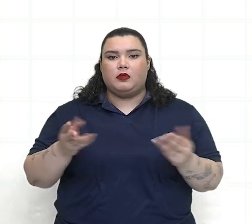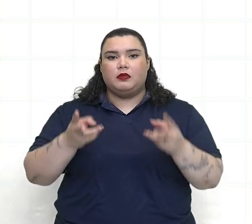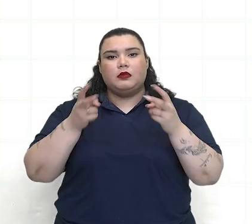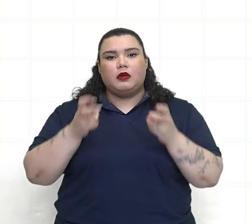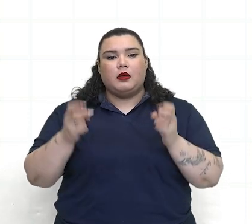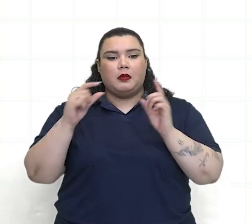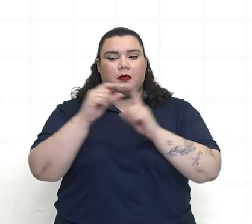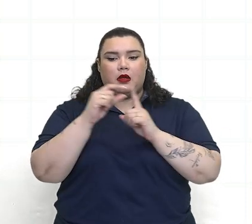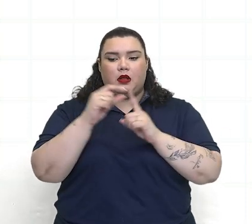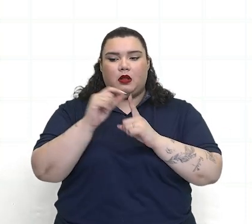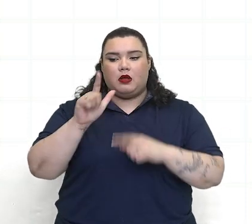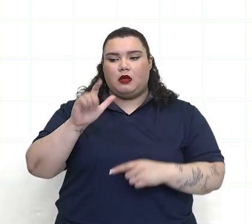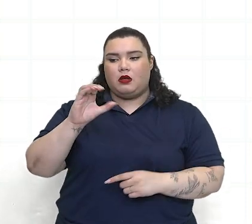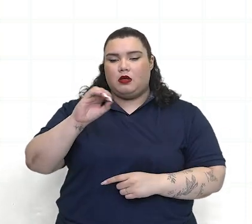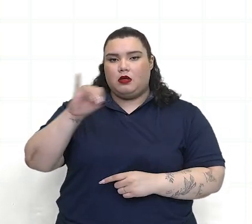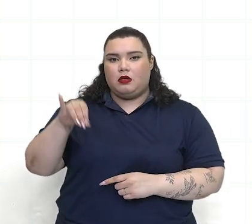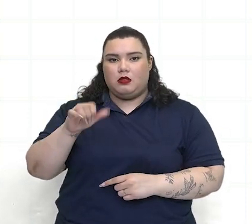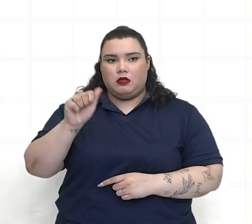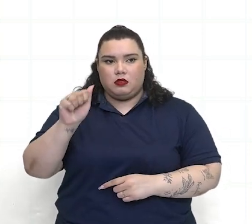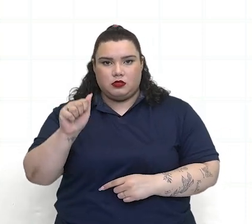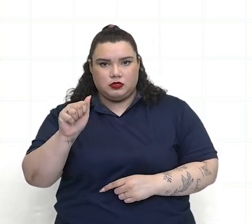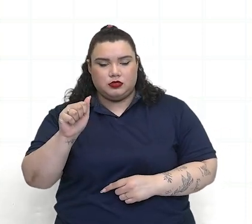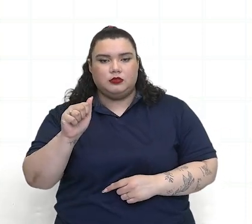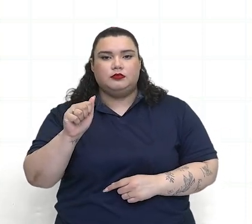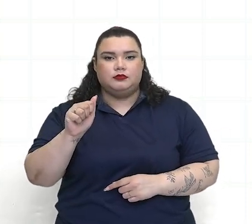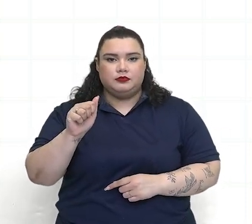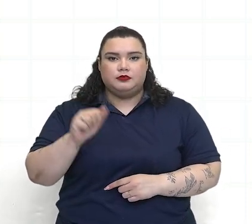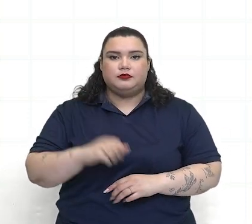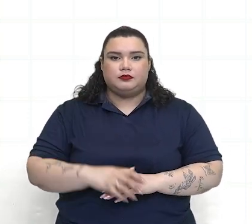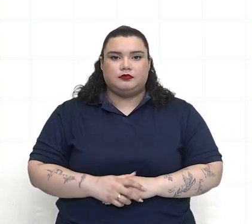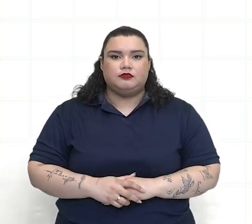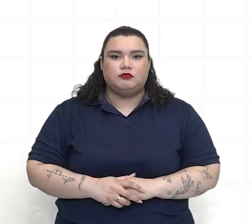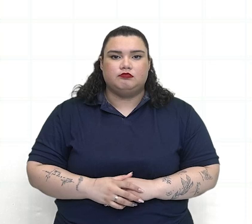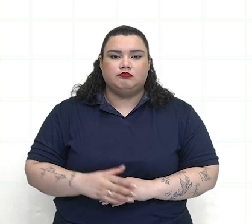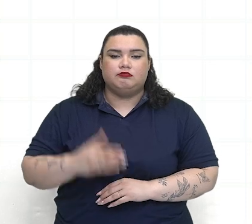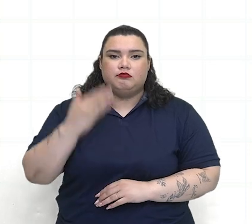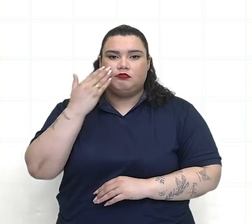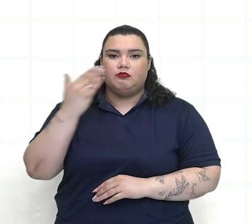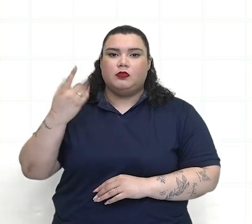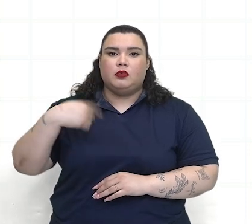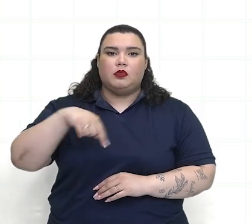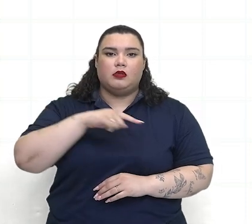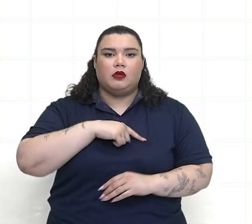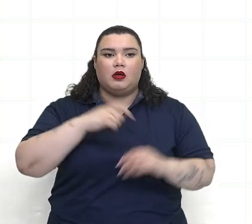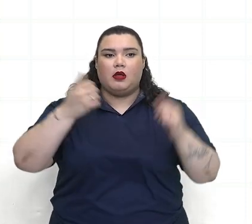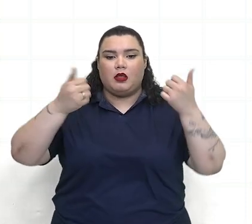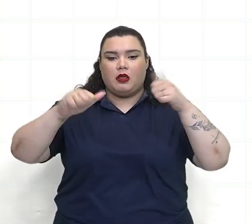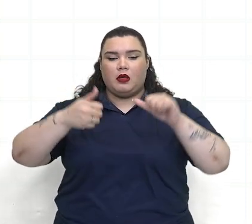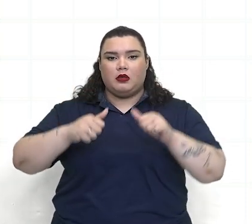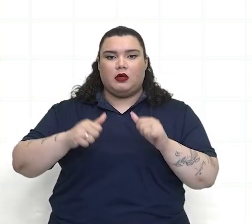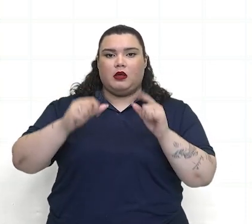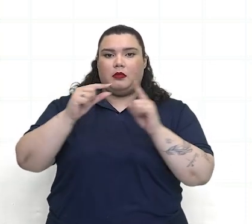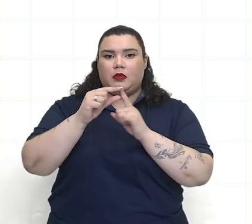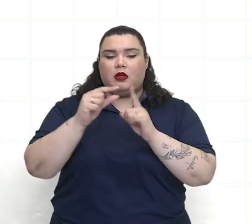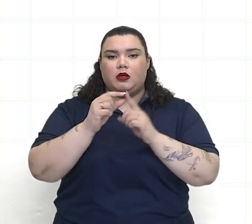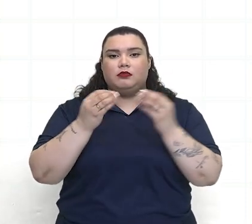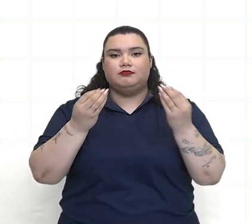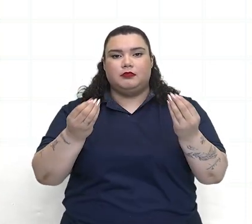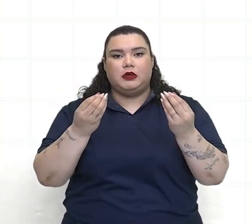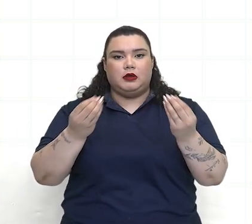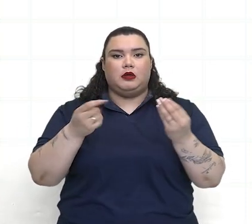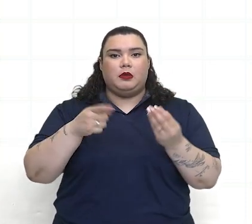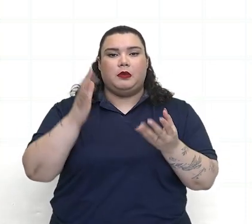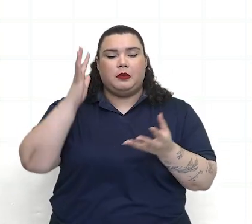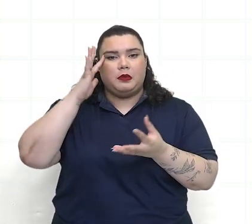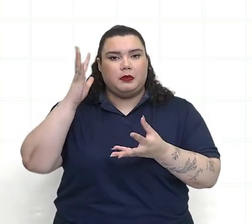palavra loja. Vou circular aqui a palavra loja. E nós vamos analisar a palavra loja aqui, para você